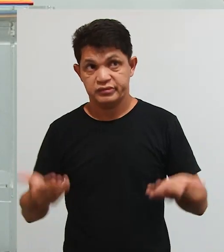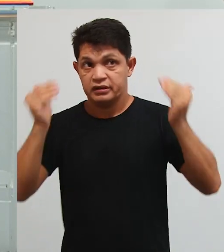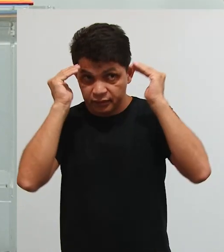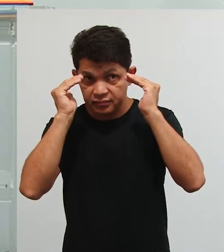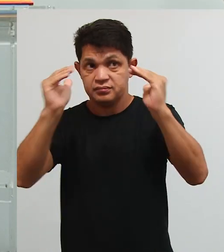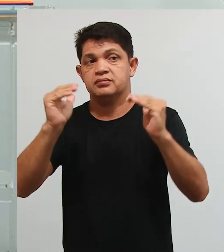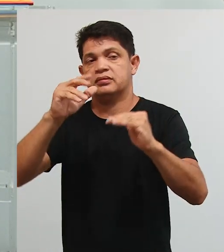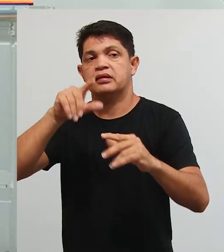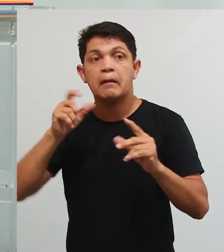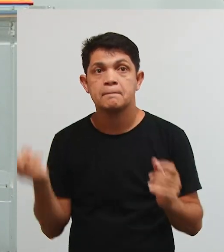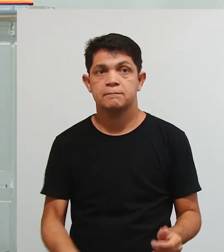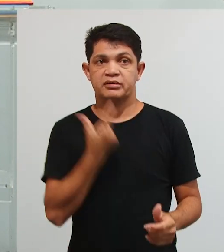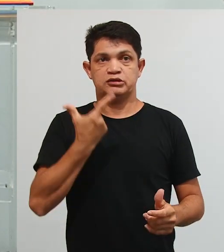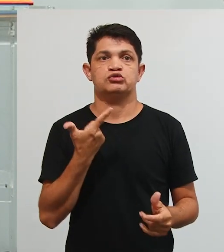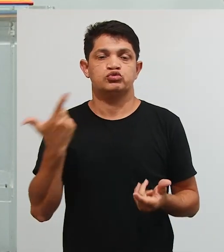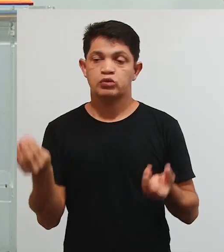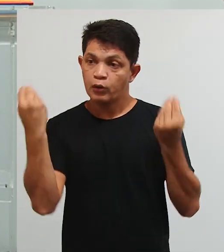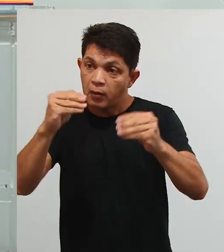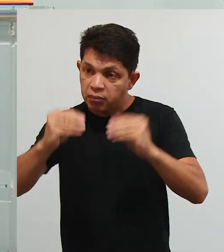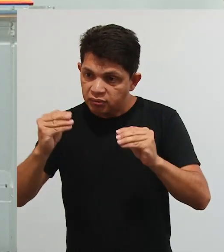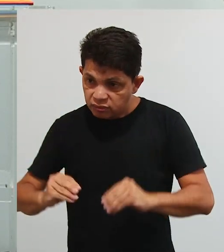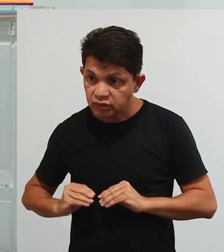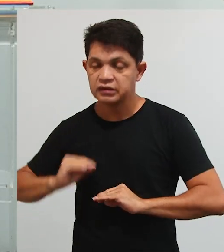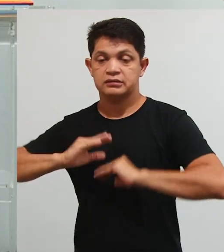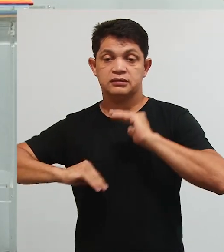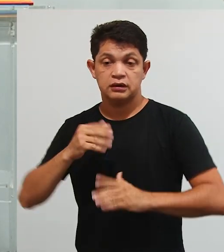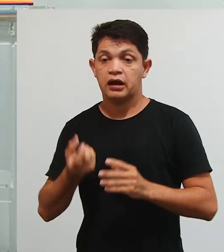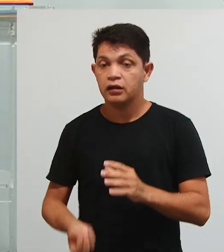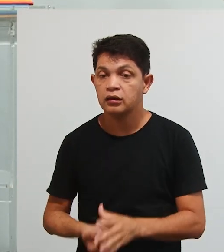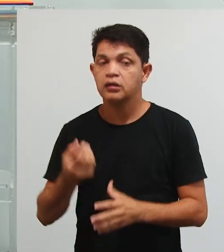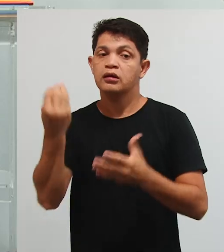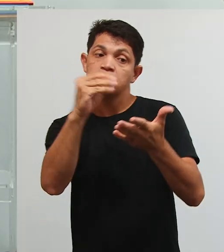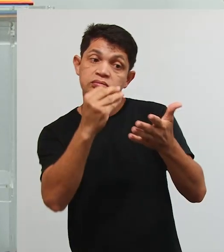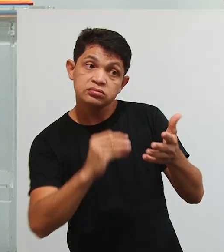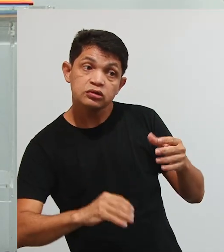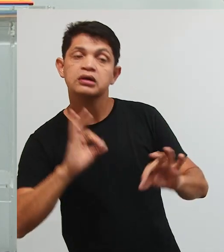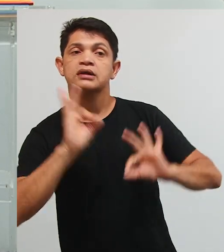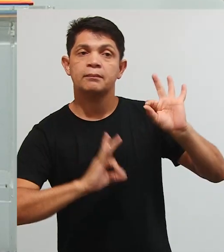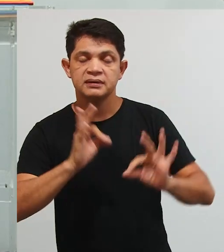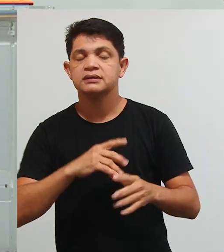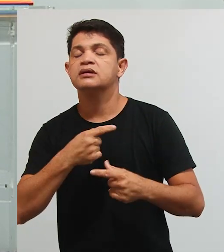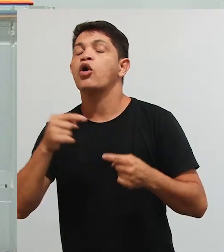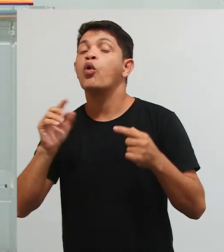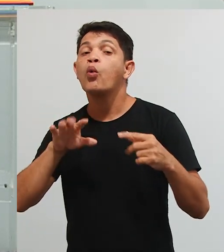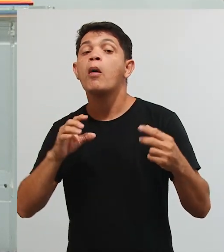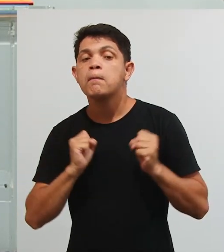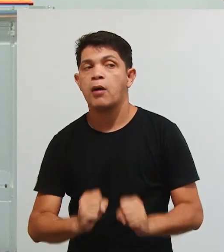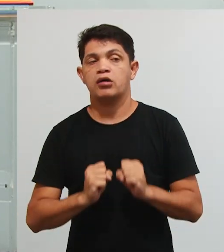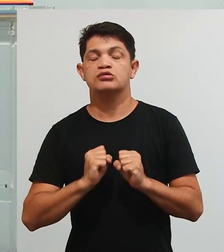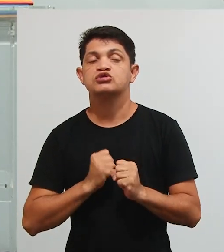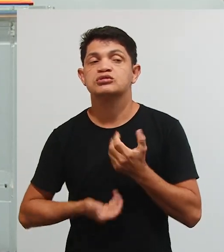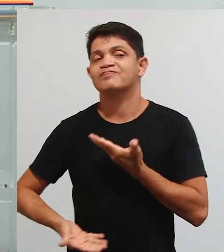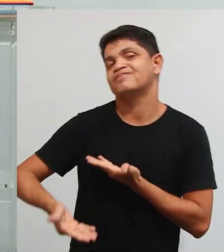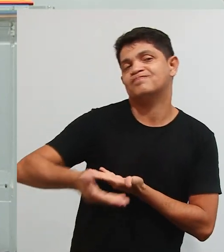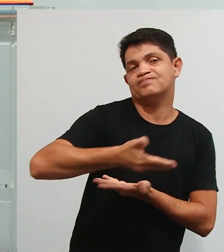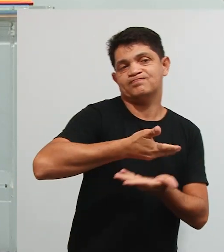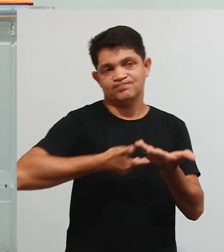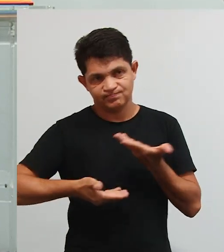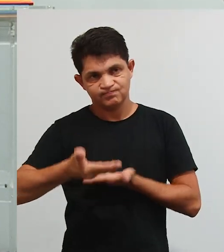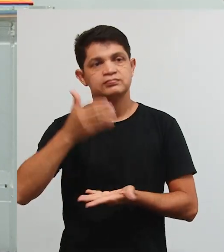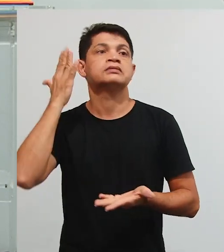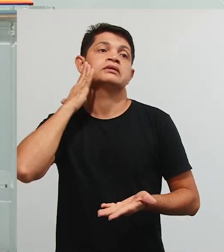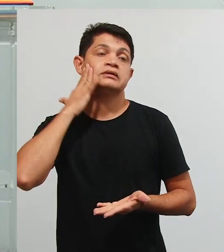não é analítica, então você não questiona, você só apresenta. E como seria uma apresentação? Bom, tem uma bancada transparente com